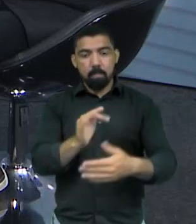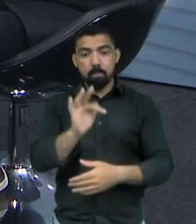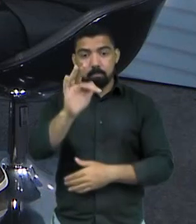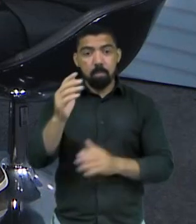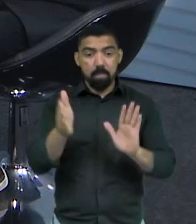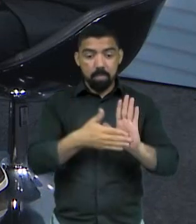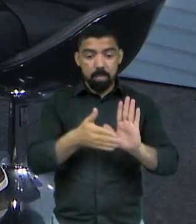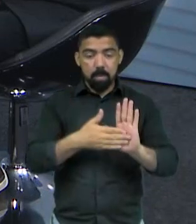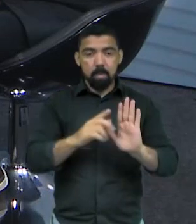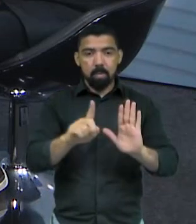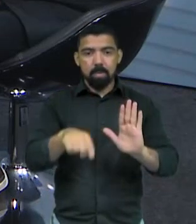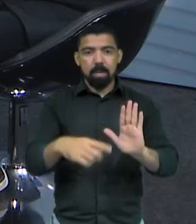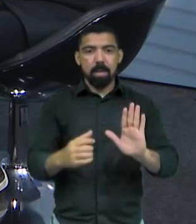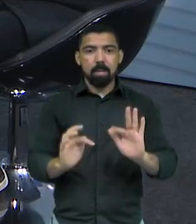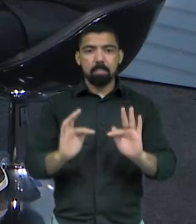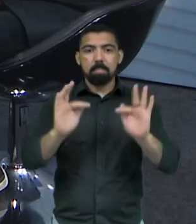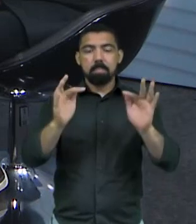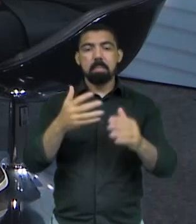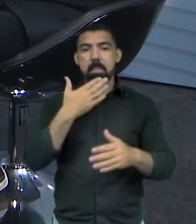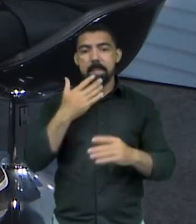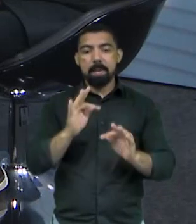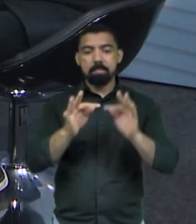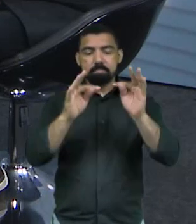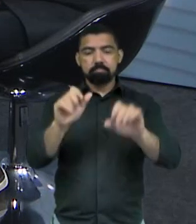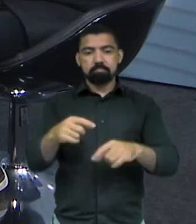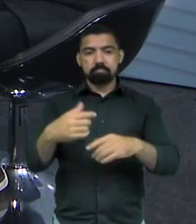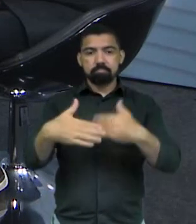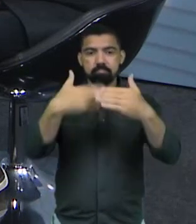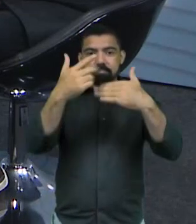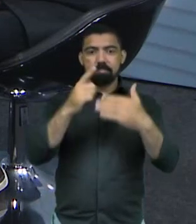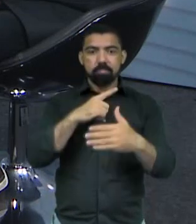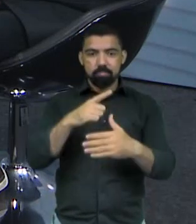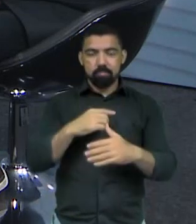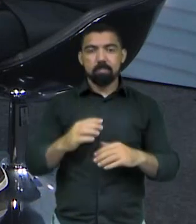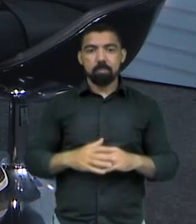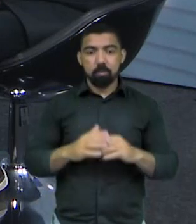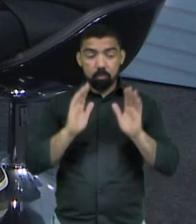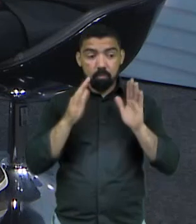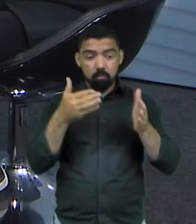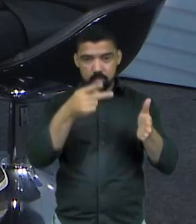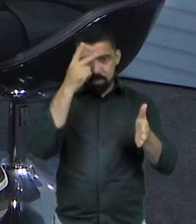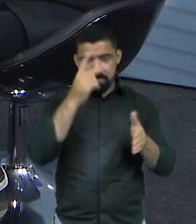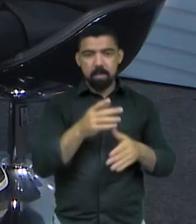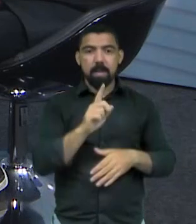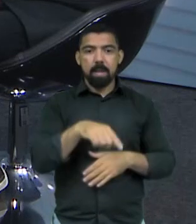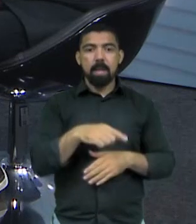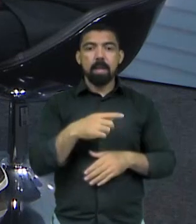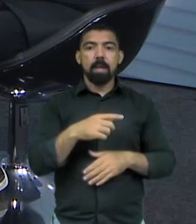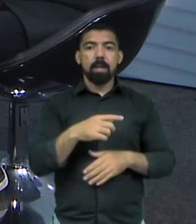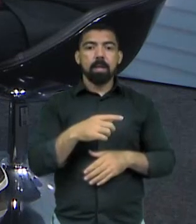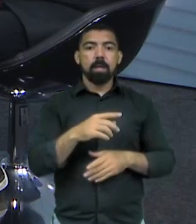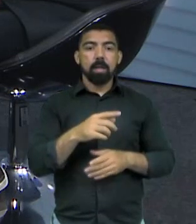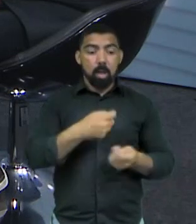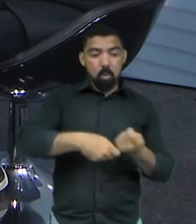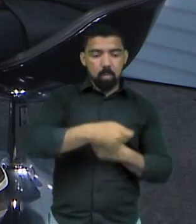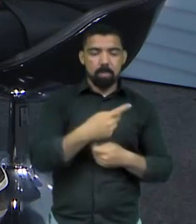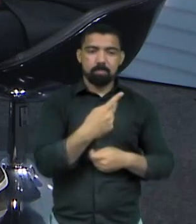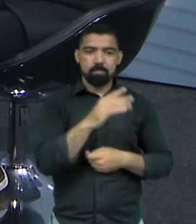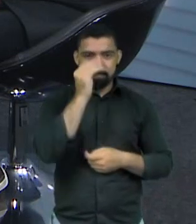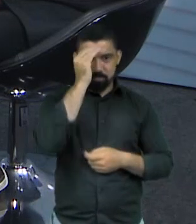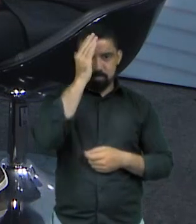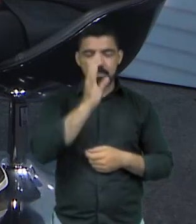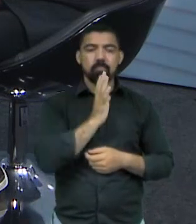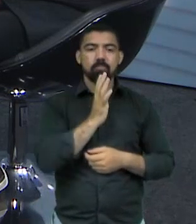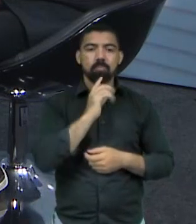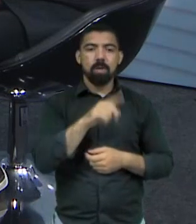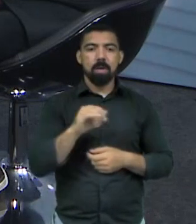propor uma estratégia de desenvolvimento muito baseada no capital humano, na economia do conhecimento, que é uma grande oportunidade onde